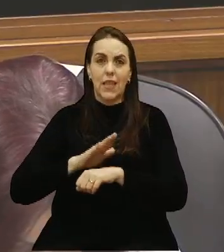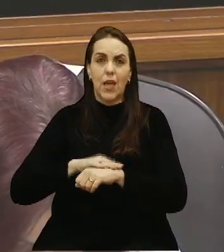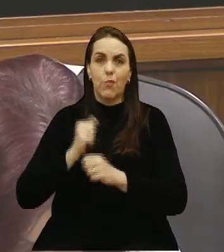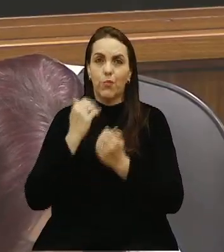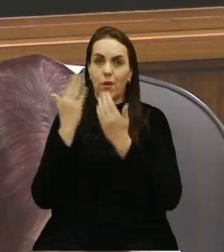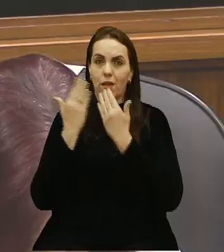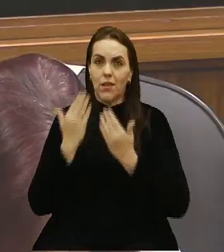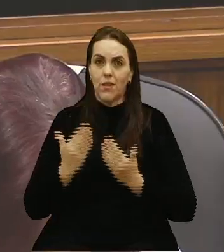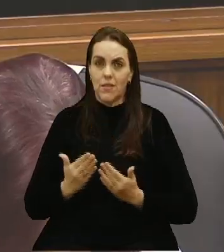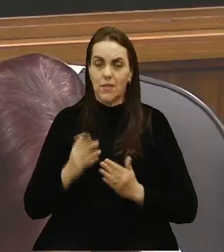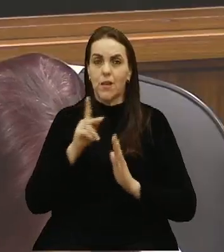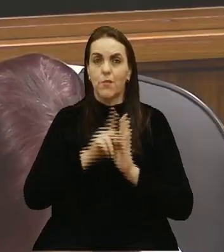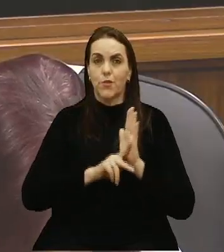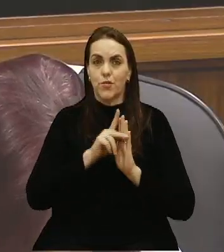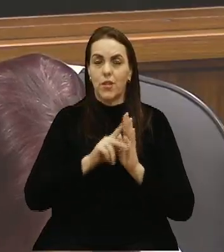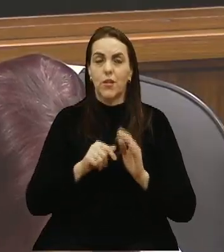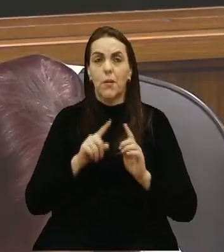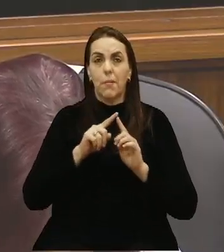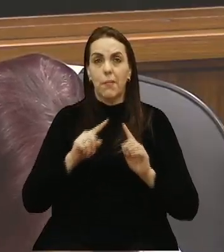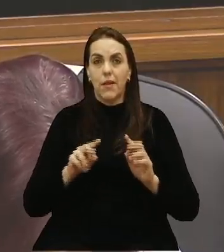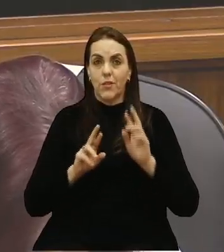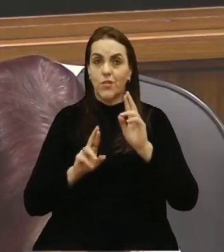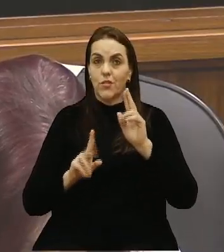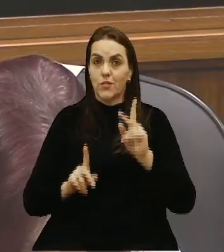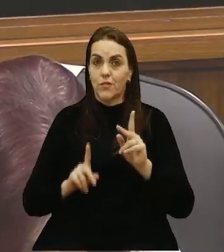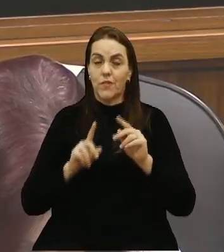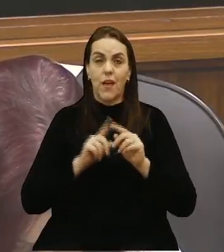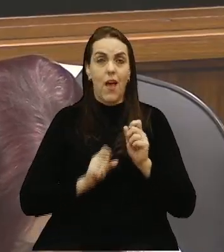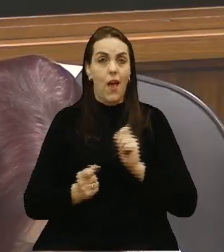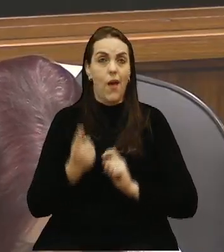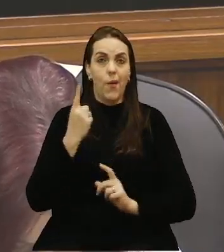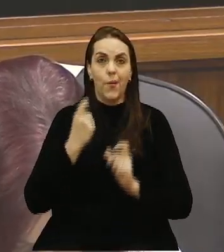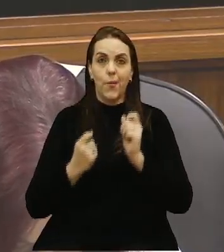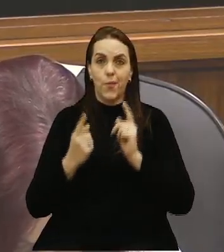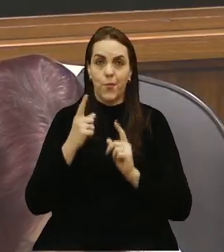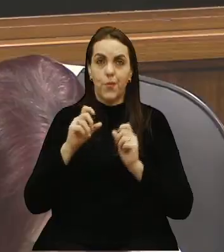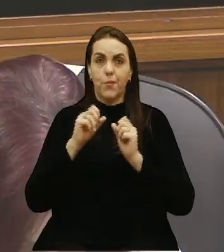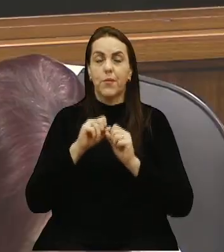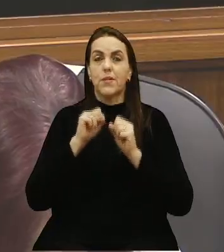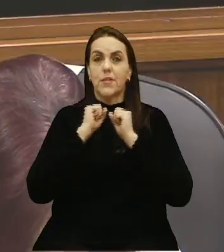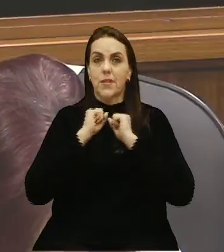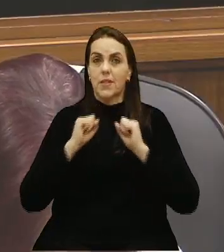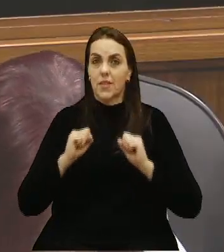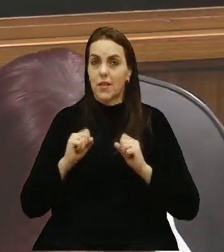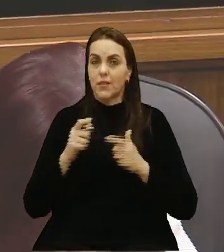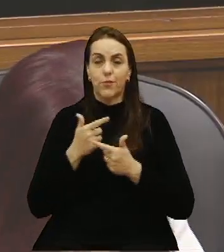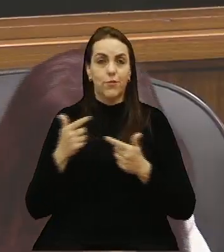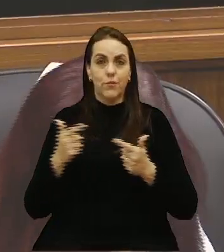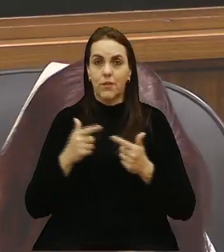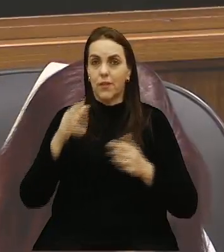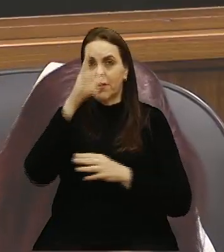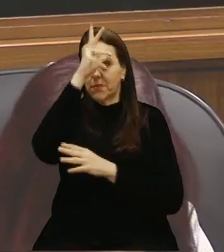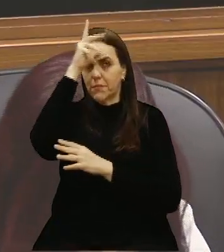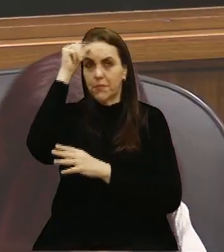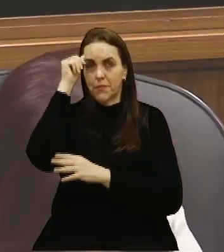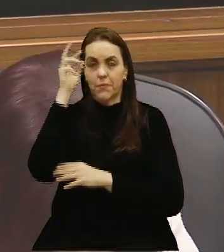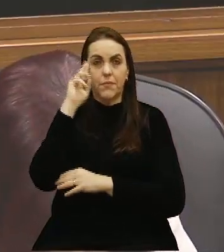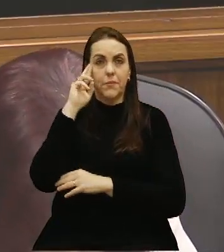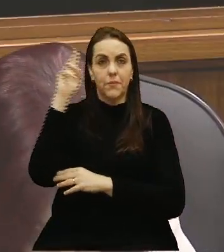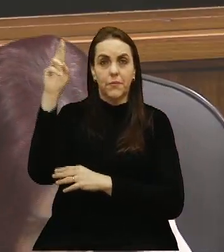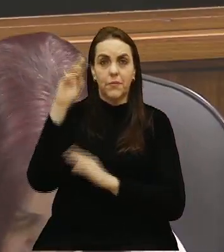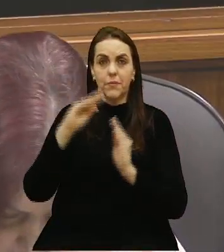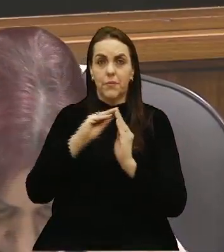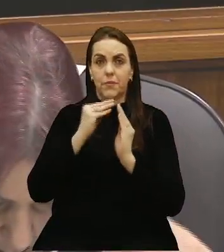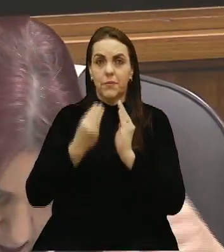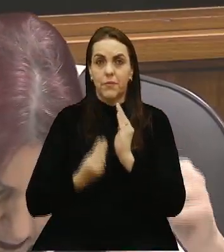analisarmos o projeto. Mas, diferente de algumas secretarias, a gente não teve, por parte do Executivo, do diretor do SAMAI, uma